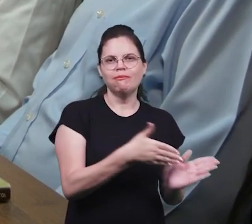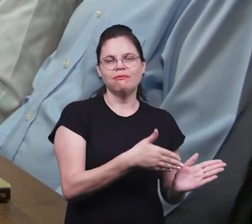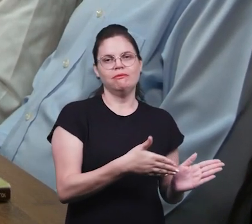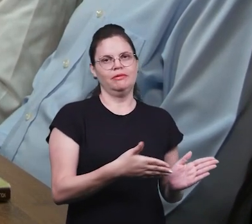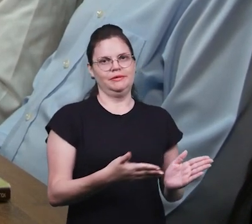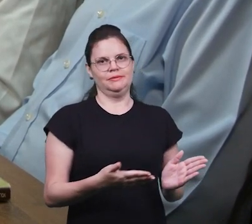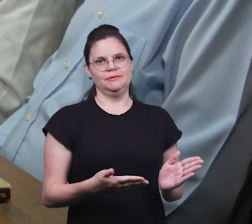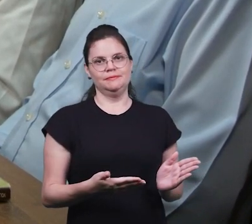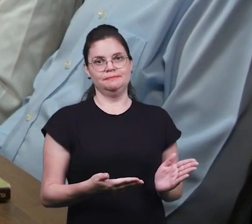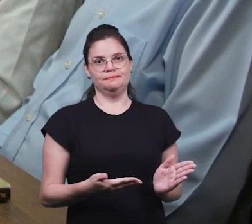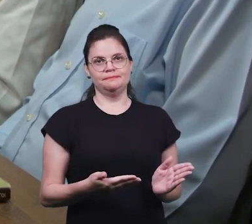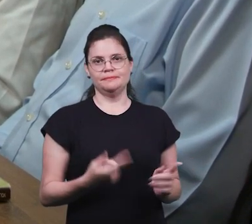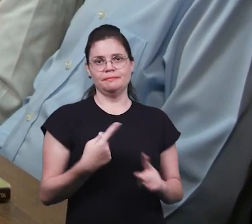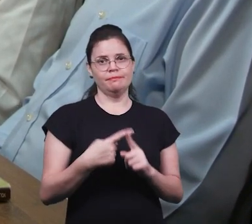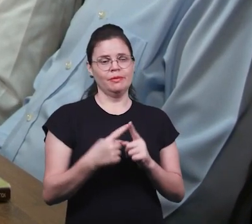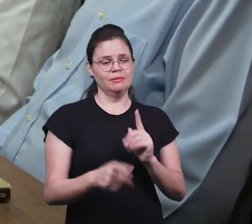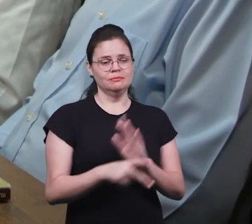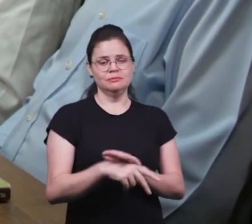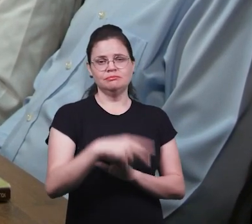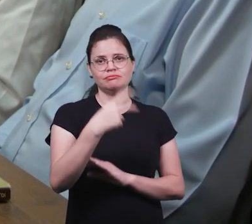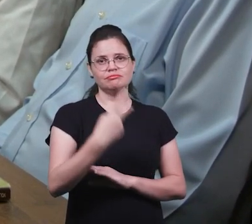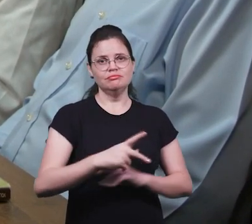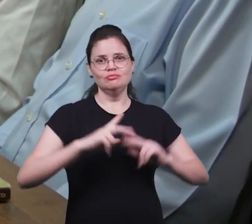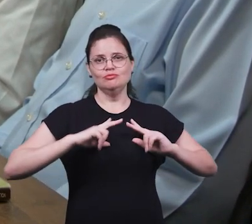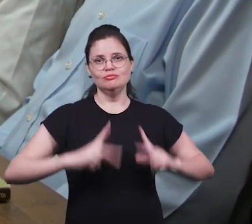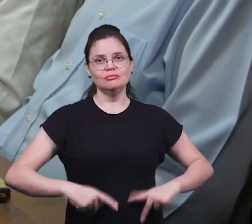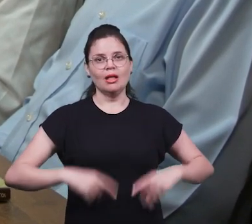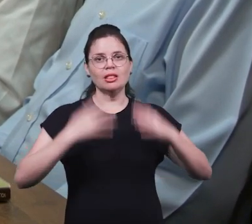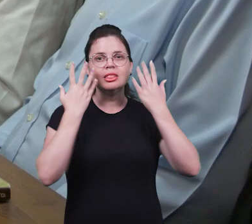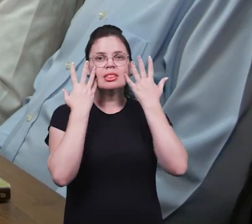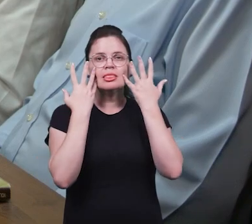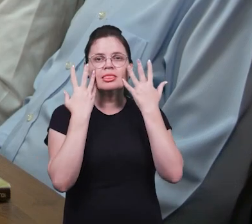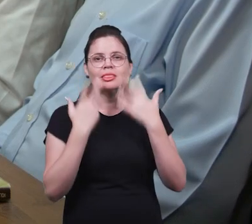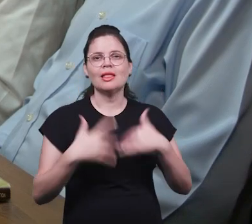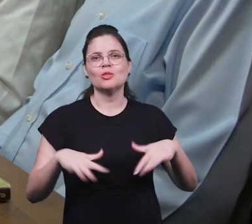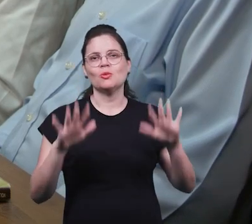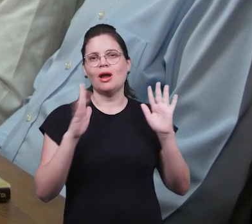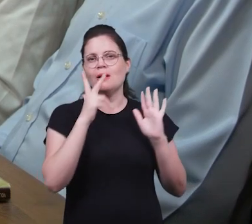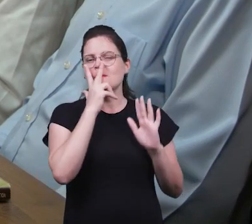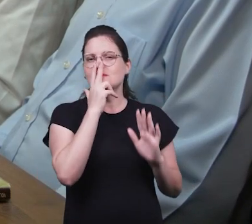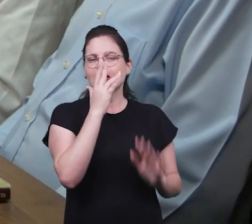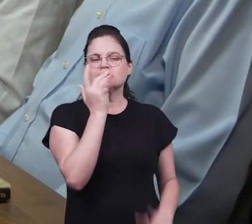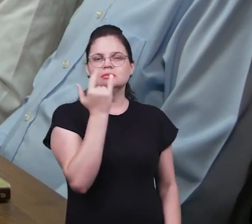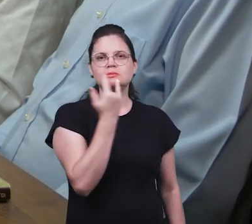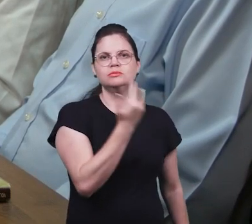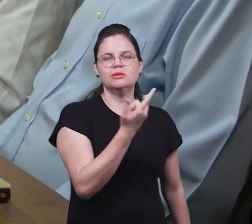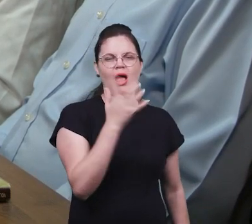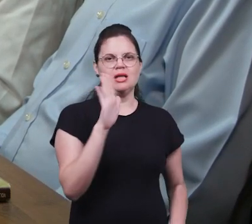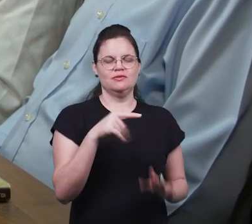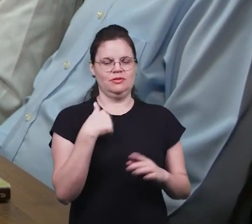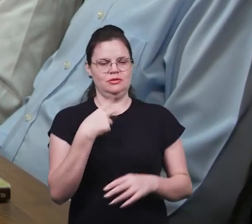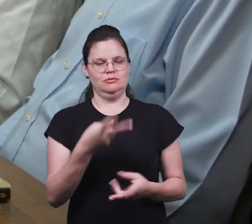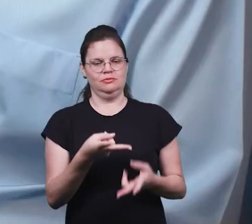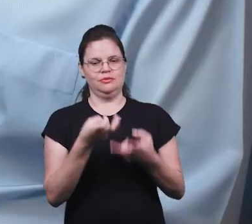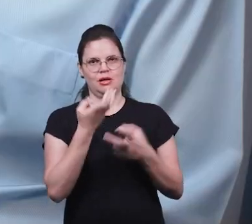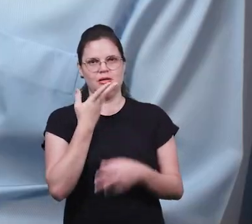O homem na sua natureza, e isso é muito engraçado. Às vezes eu olho assim, criança,